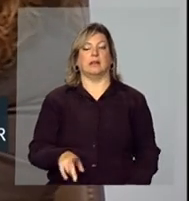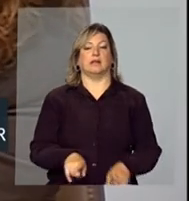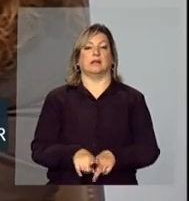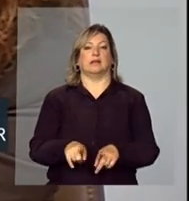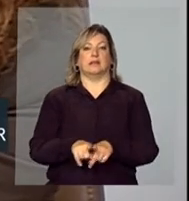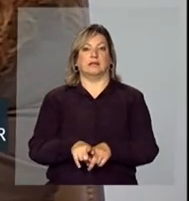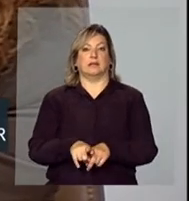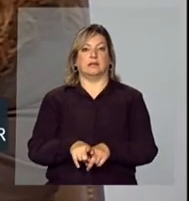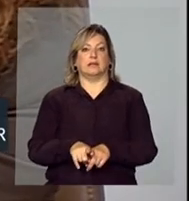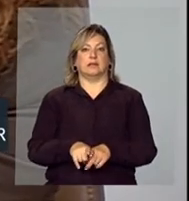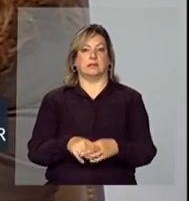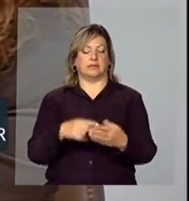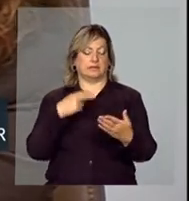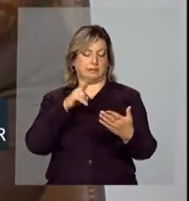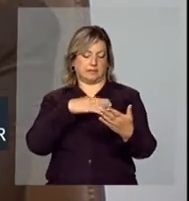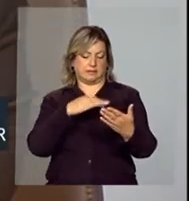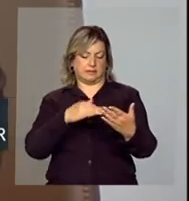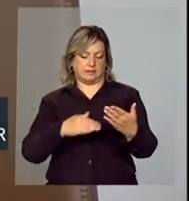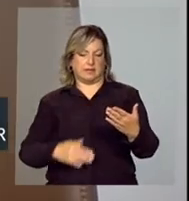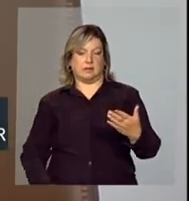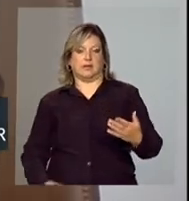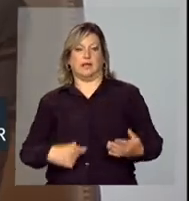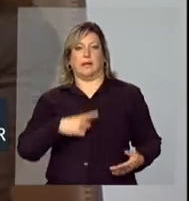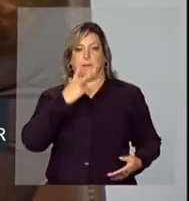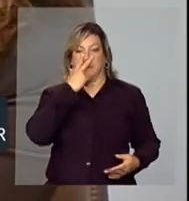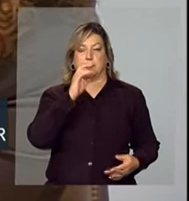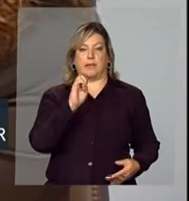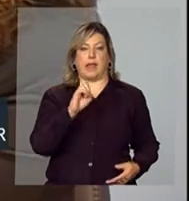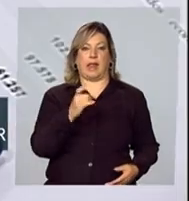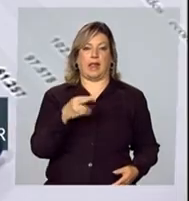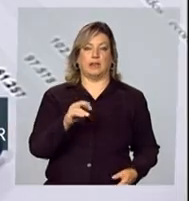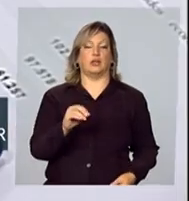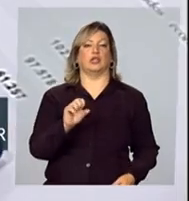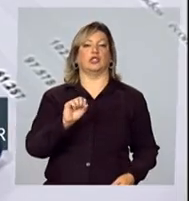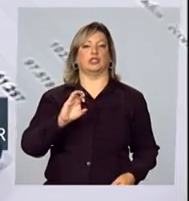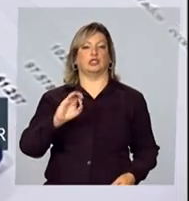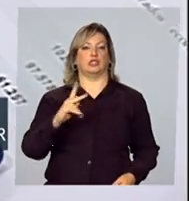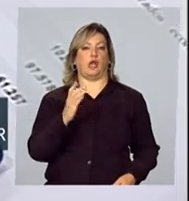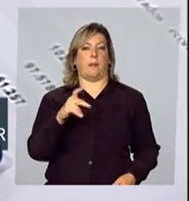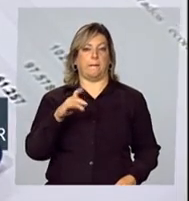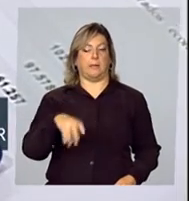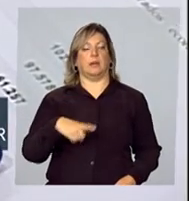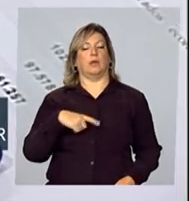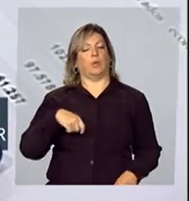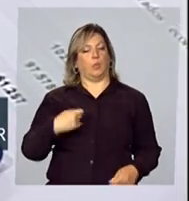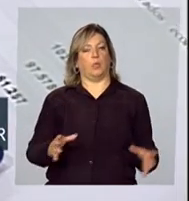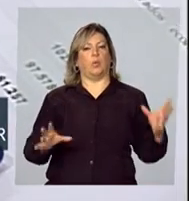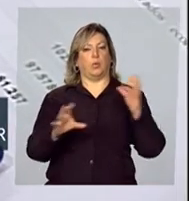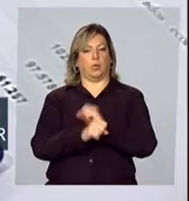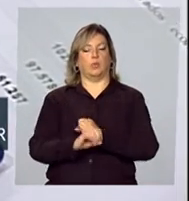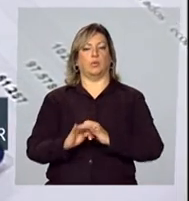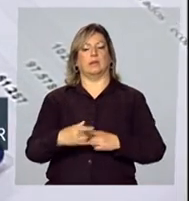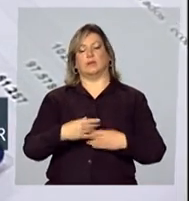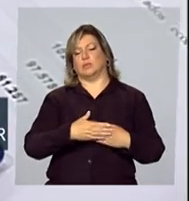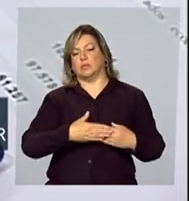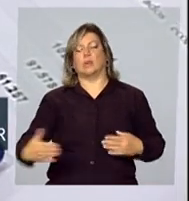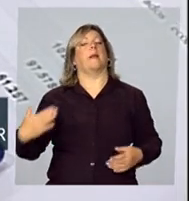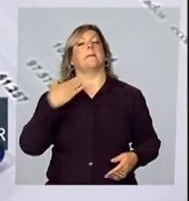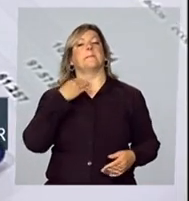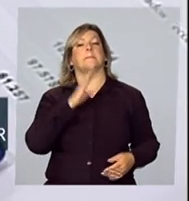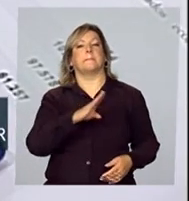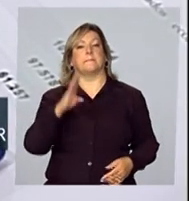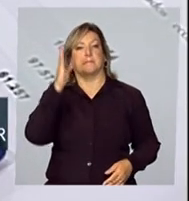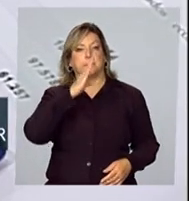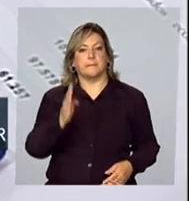A idade não tá permitindo Leon Shopping EletroShopping é tá em 10º lugar e seguindo Banco do